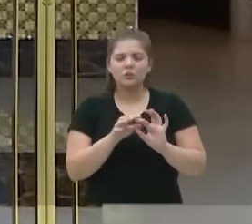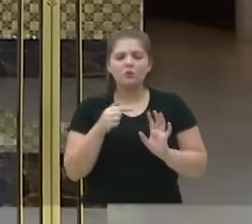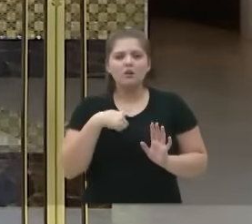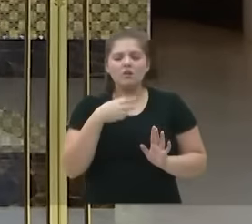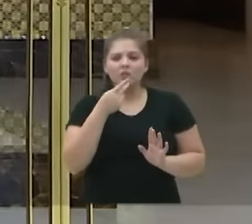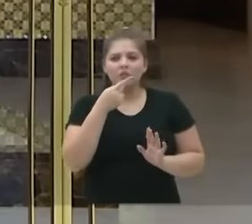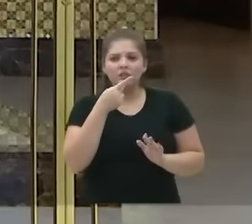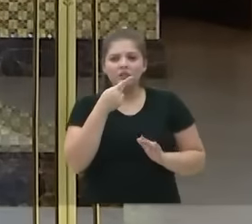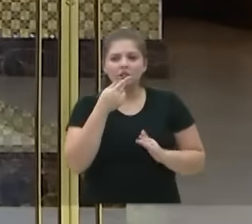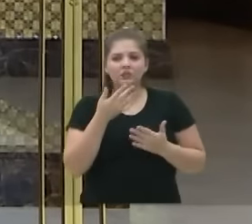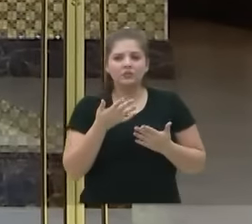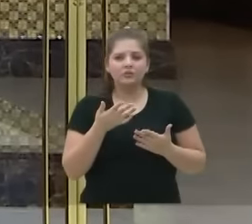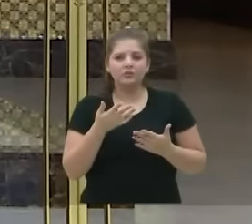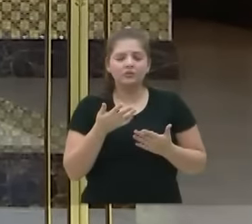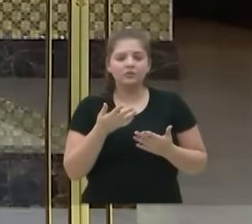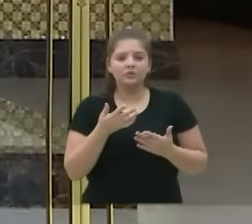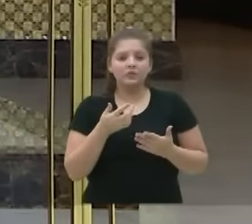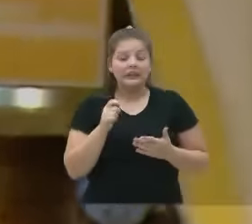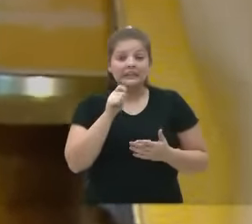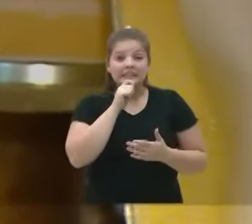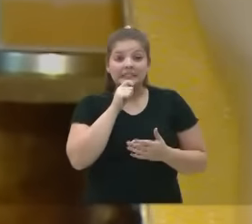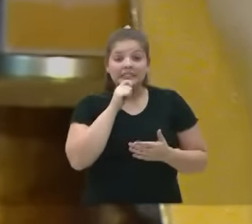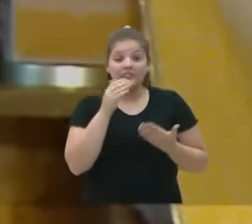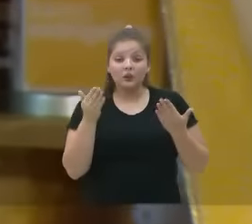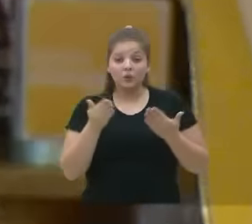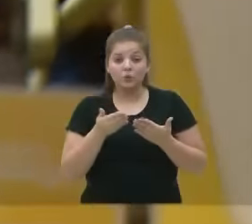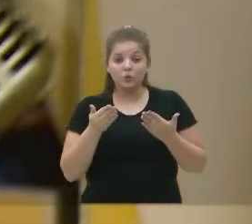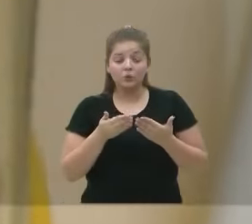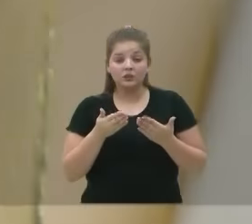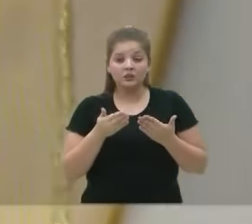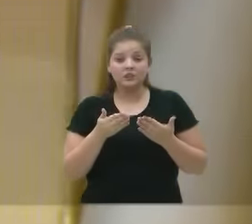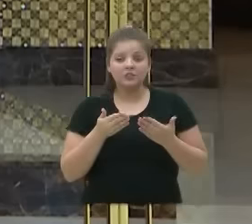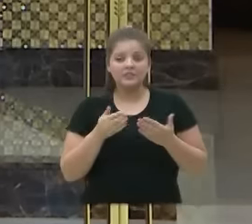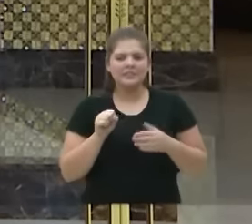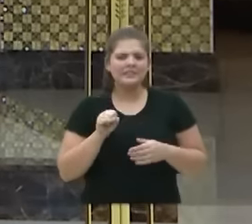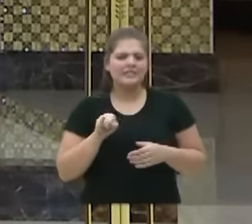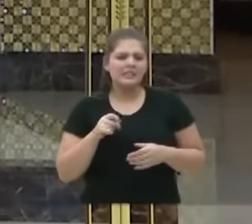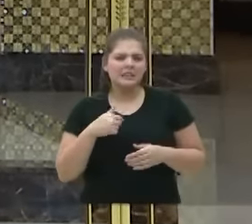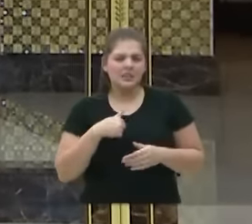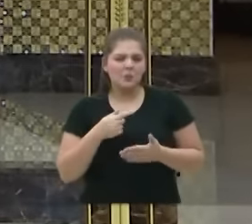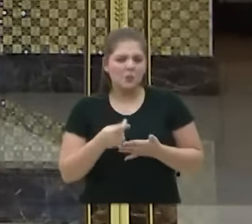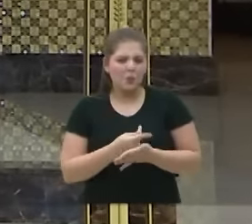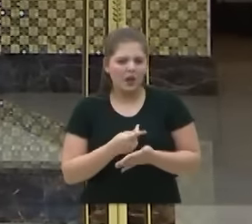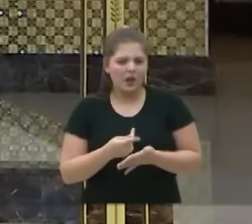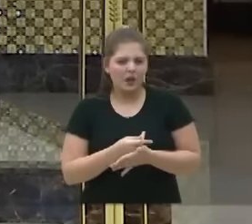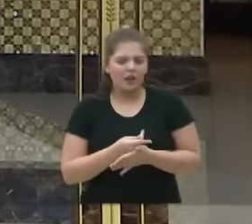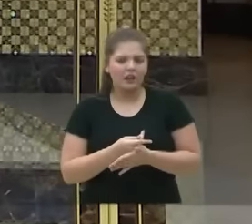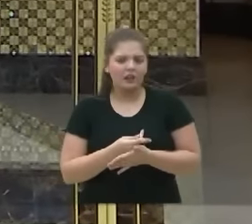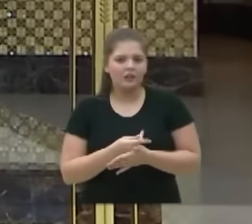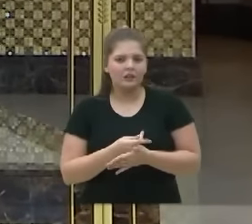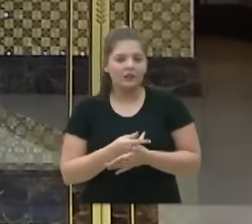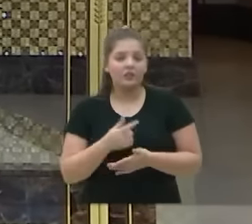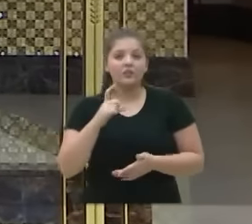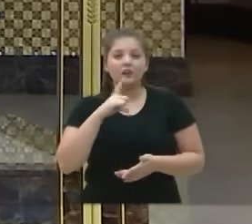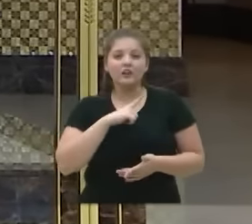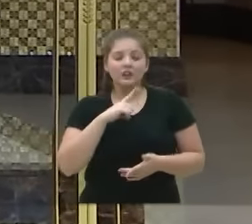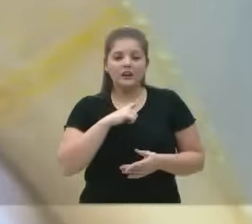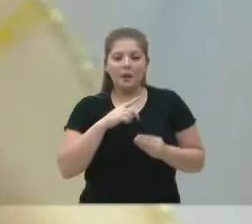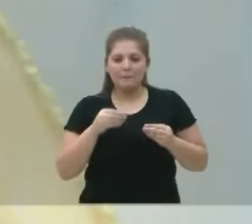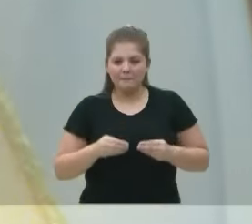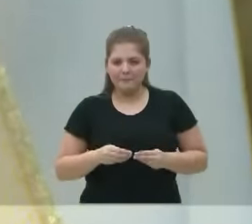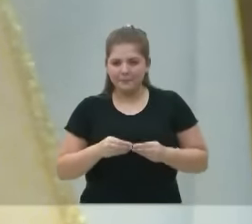caso. Ainda hoje, se não me falha a memória, se errado estiver, me corrijam em tempo, haverá missa